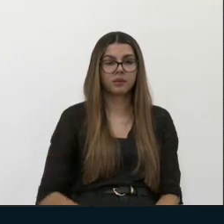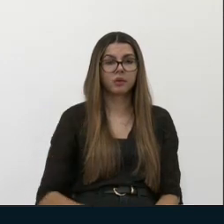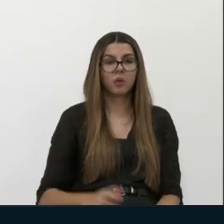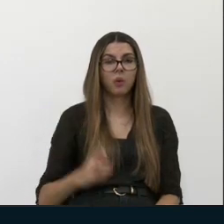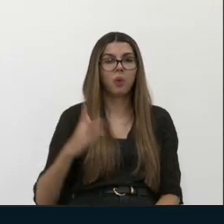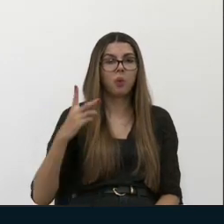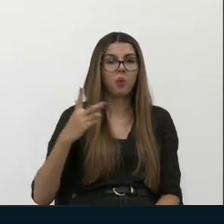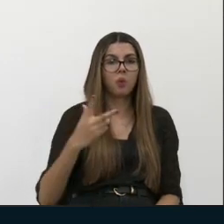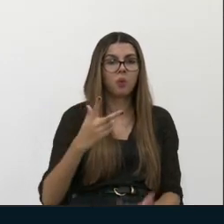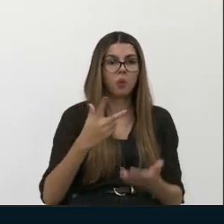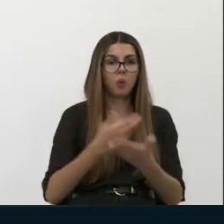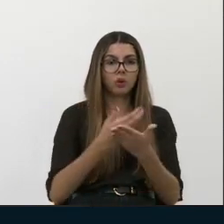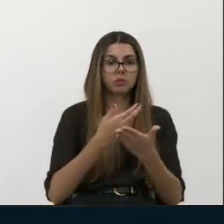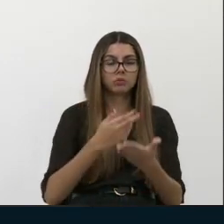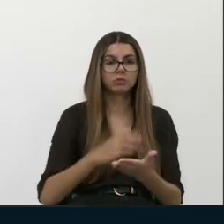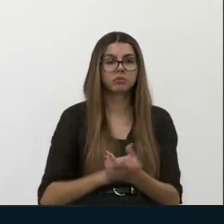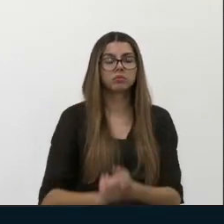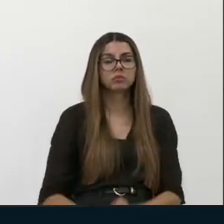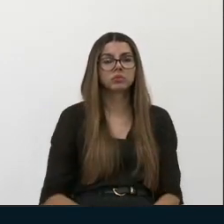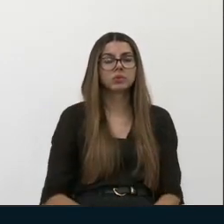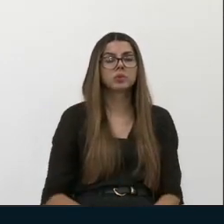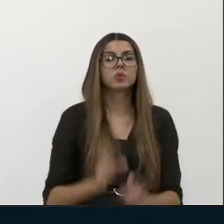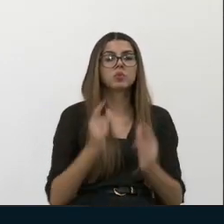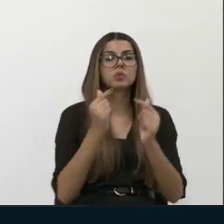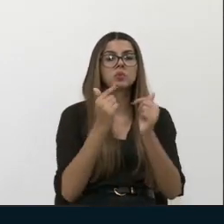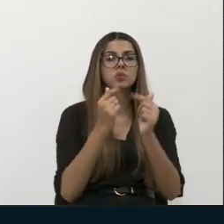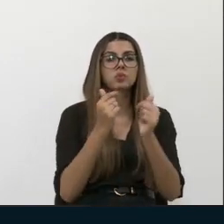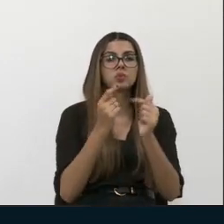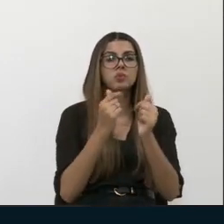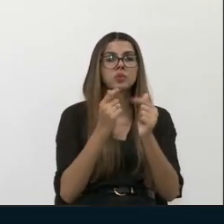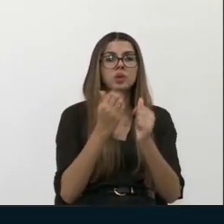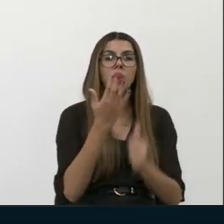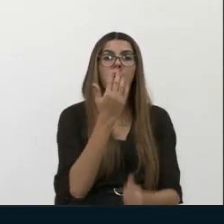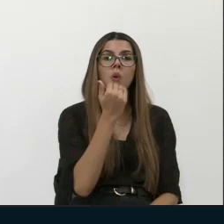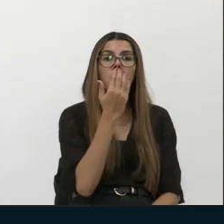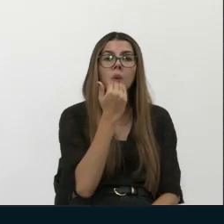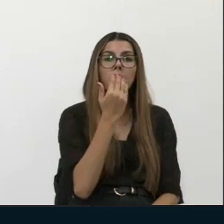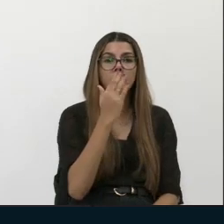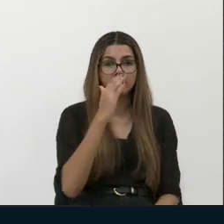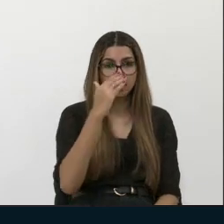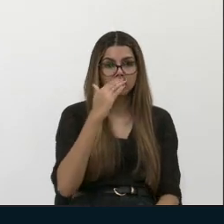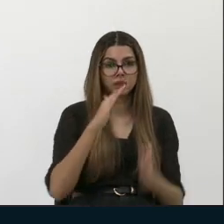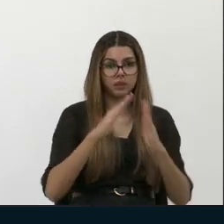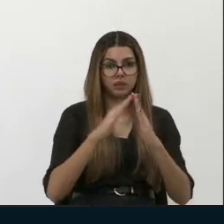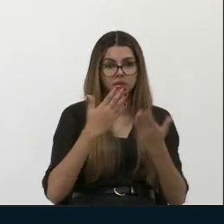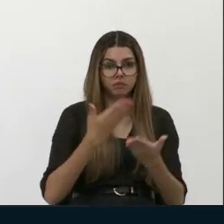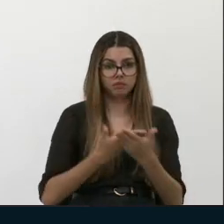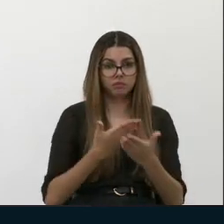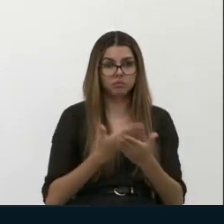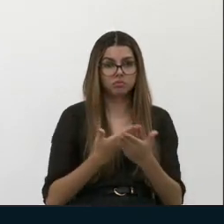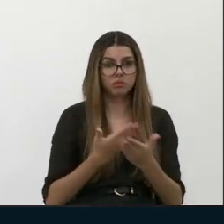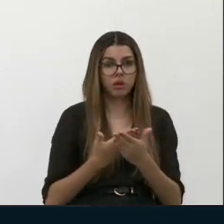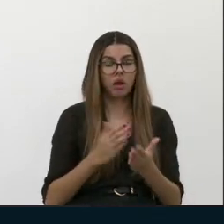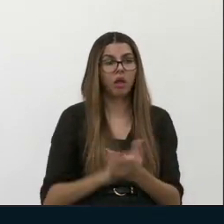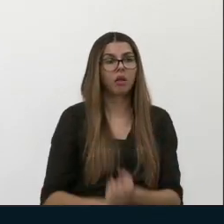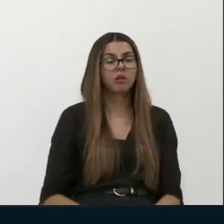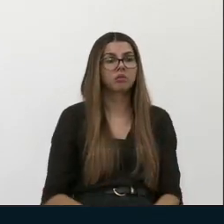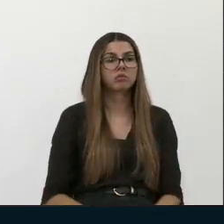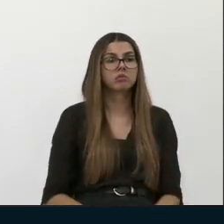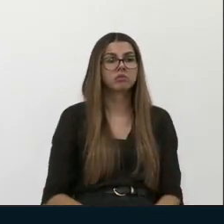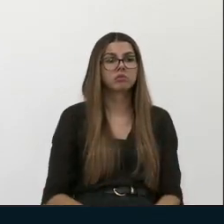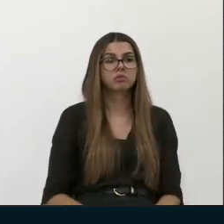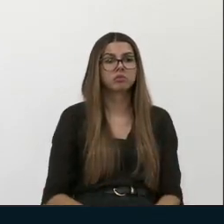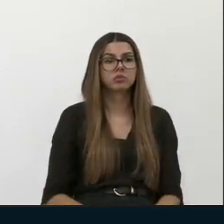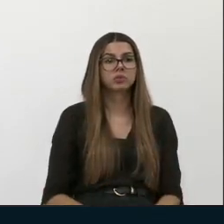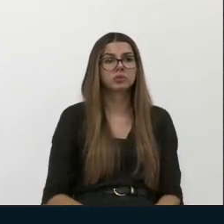verba da merenda escolar aqui para Guarulhos. Independente de partido, por